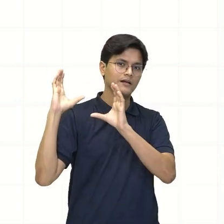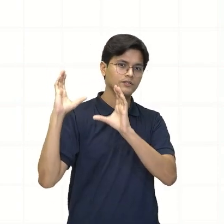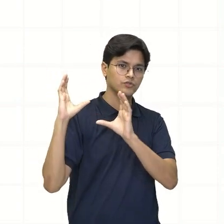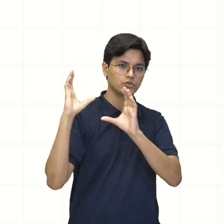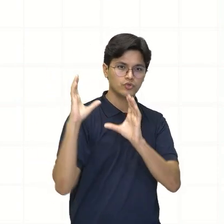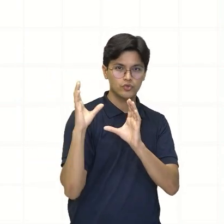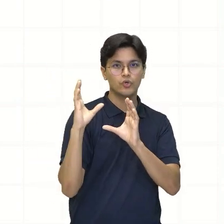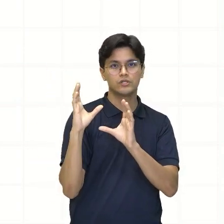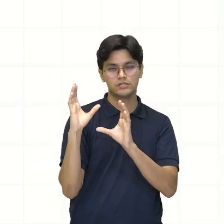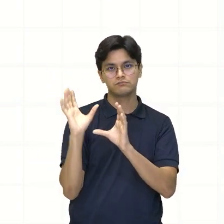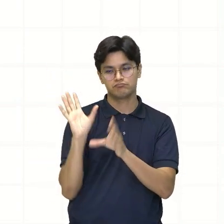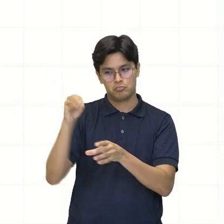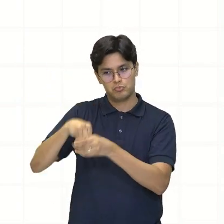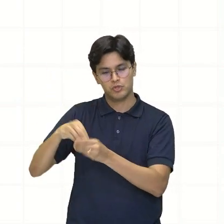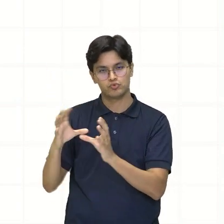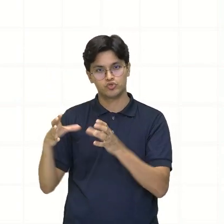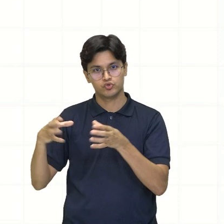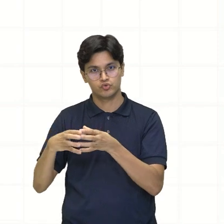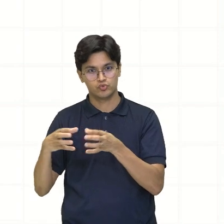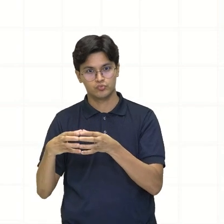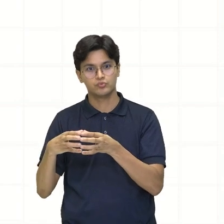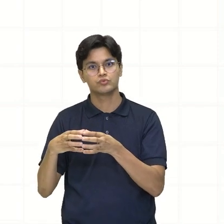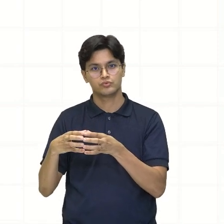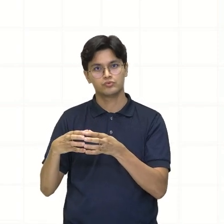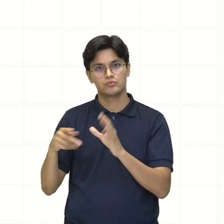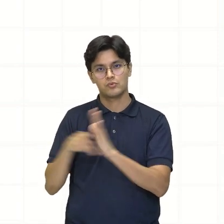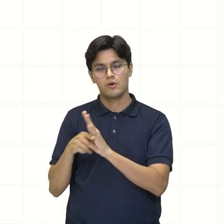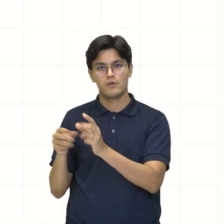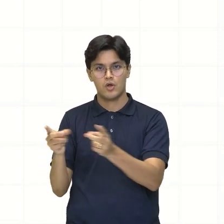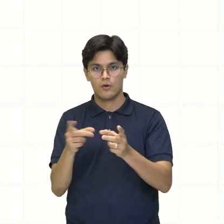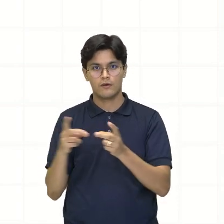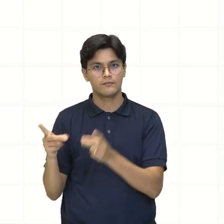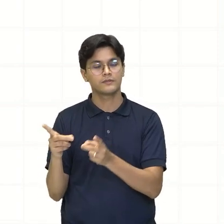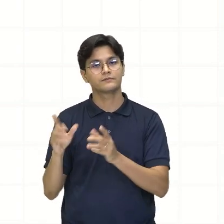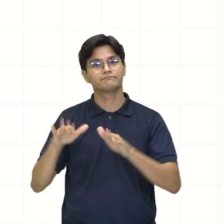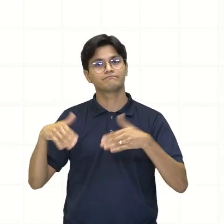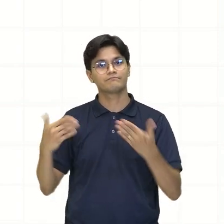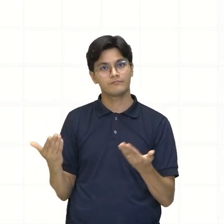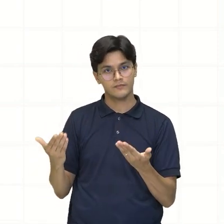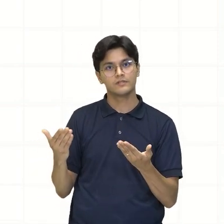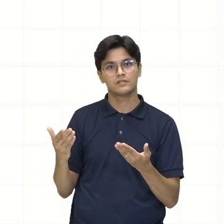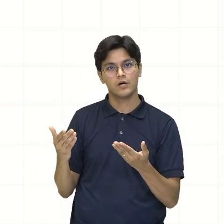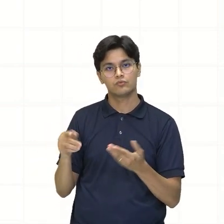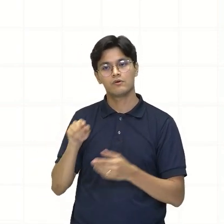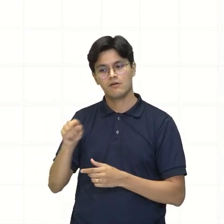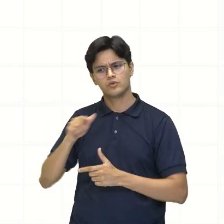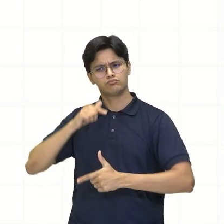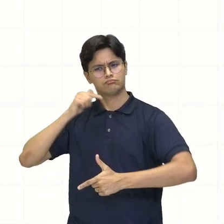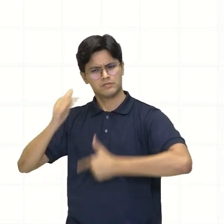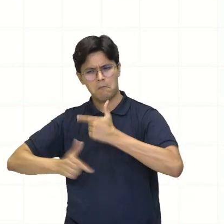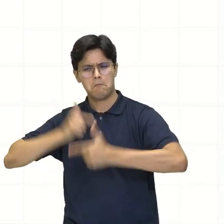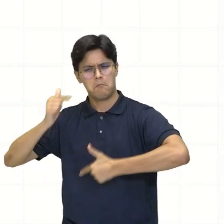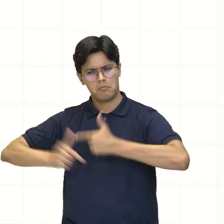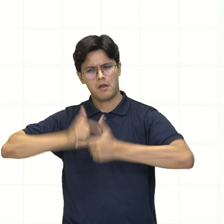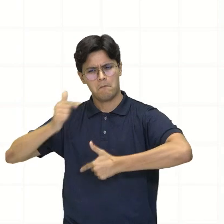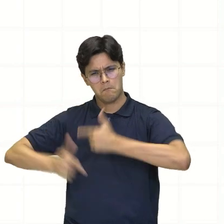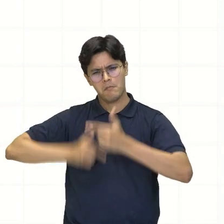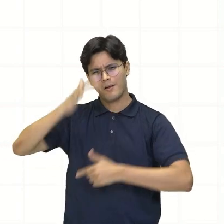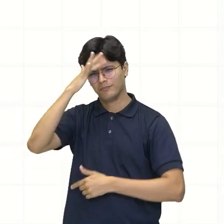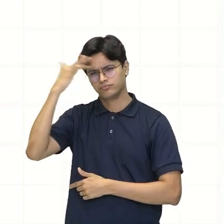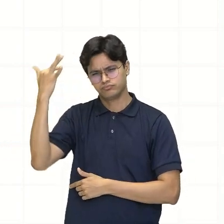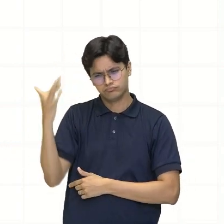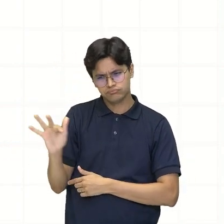ou seja, a mão de obra mais pesada era aplicada aos escravizados. E lembrando que